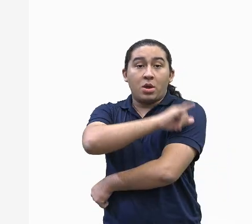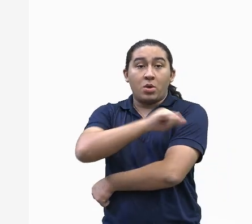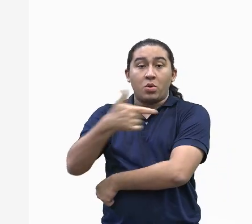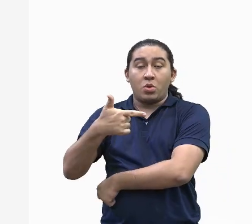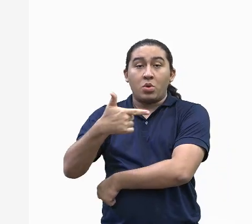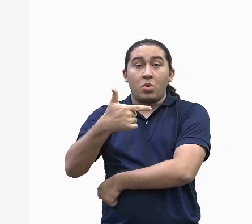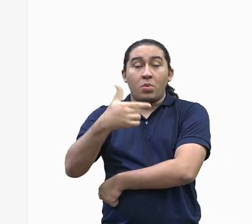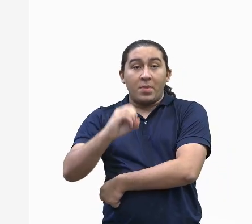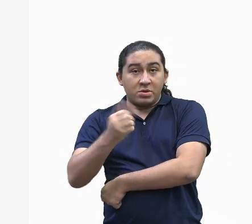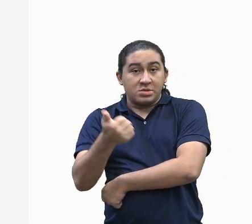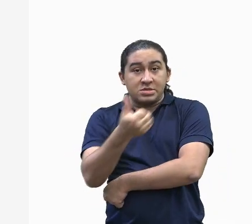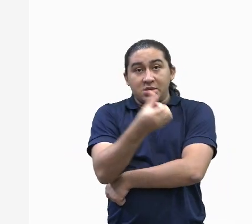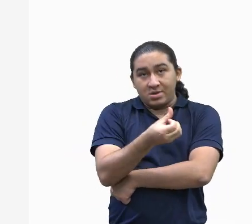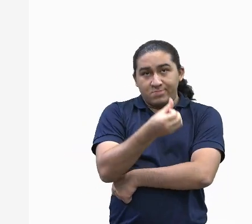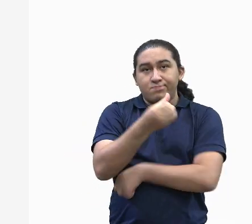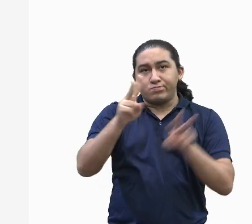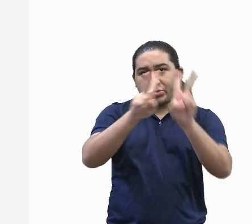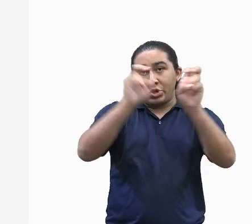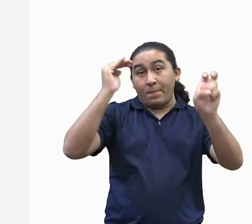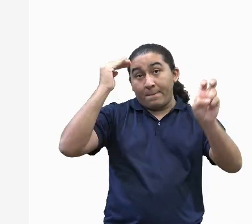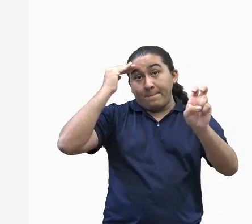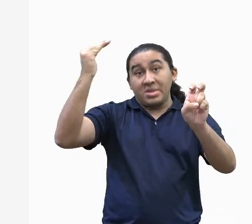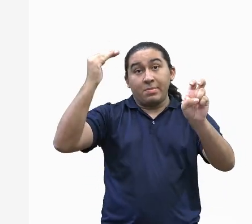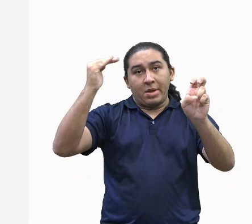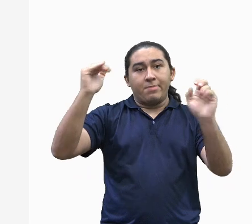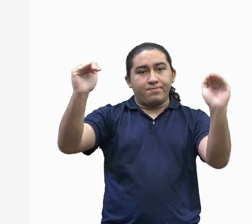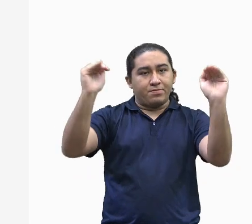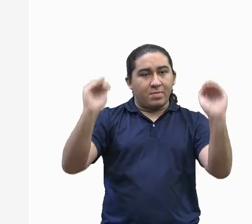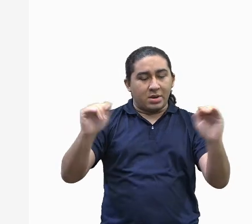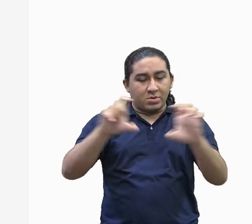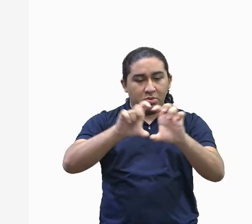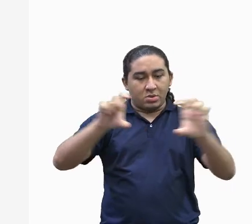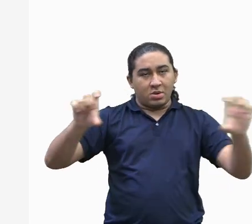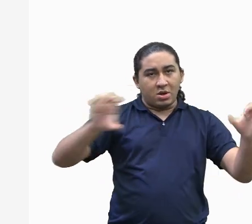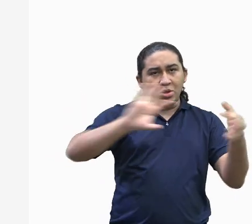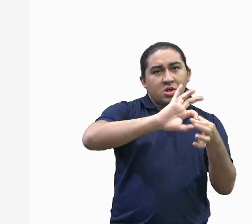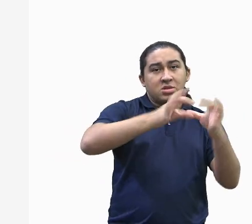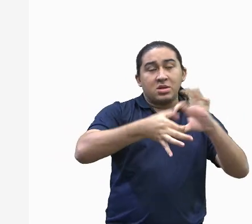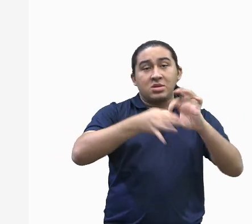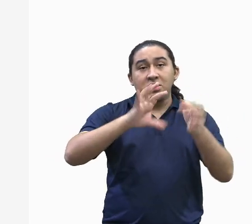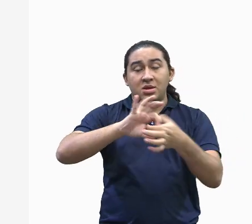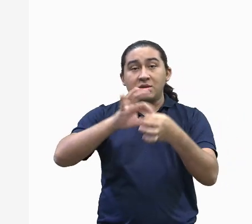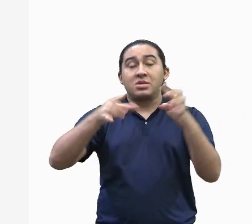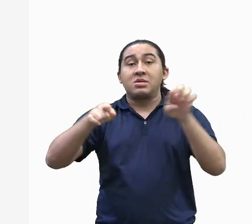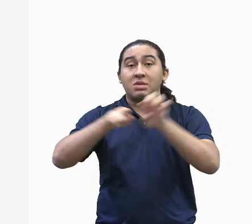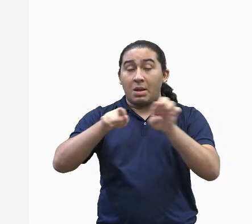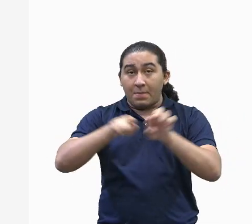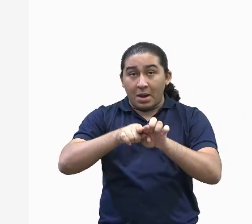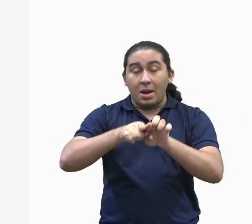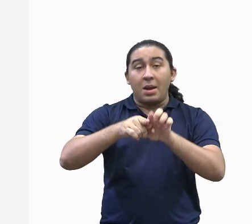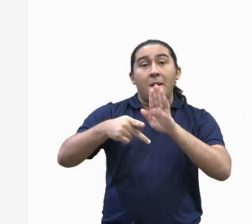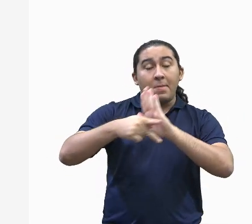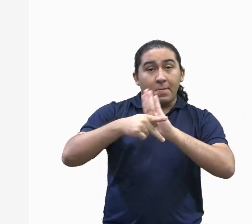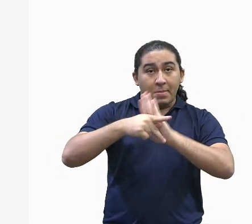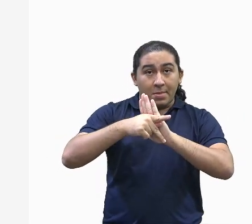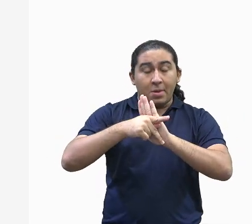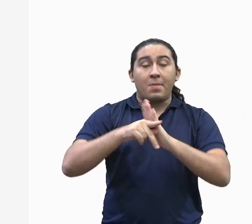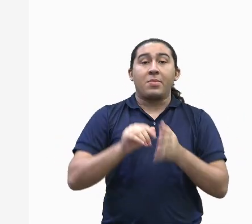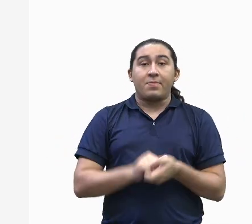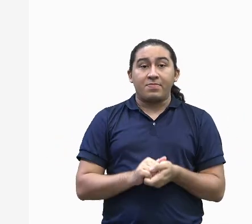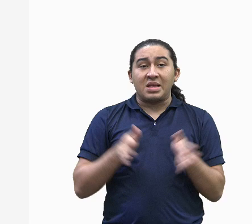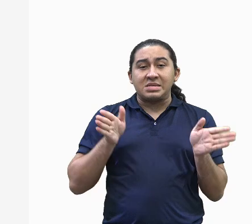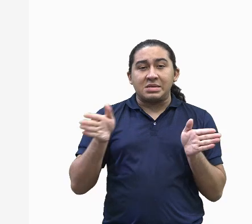2016, título principal. Jogos Olímpicos e Paralímpicos de 2016,